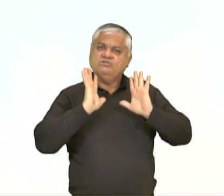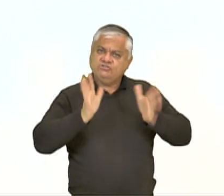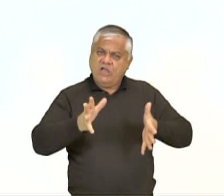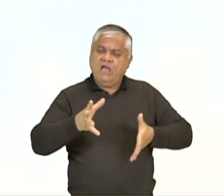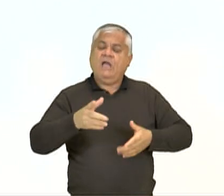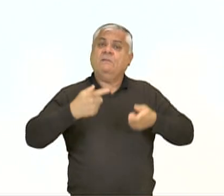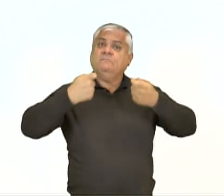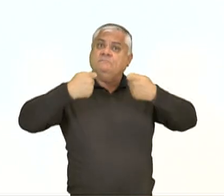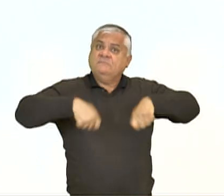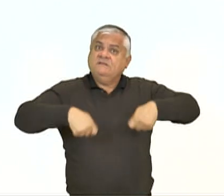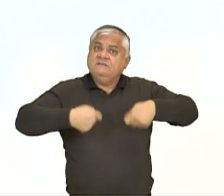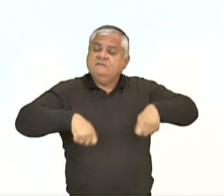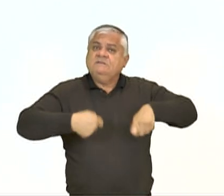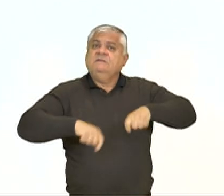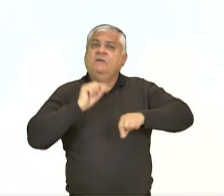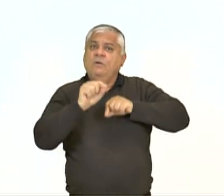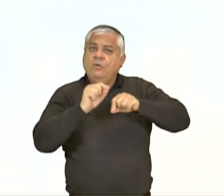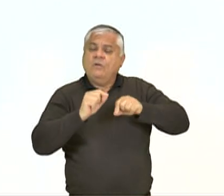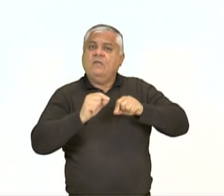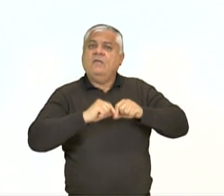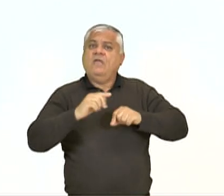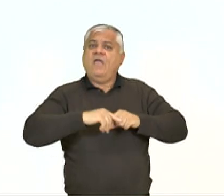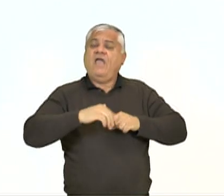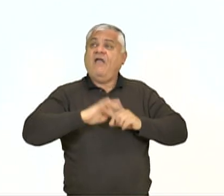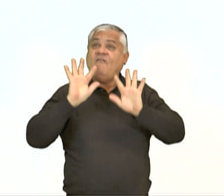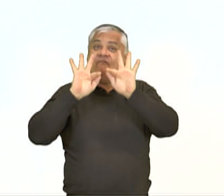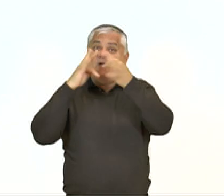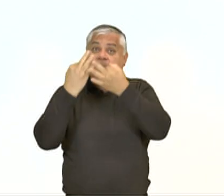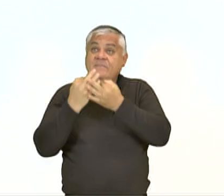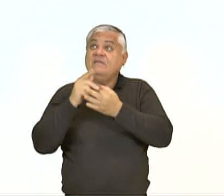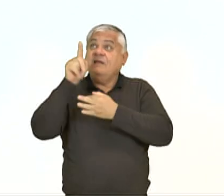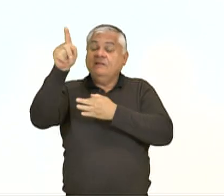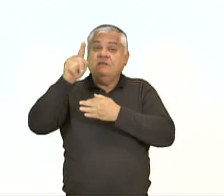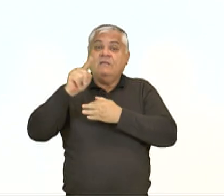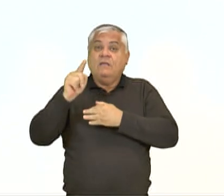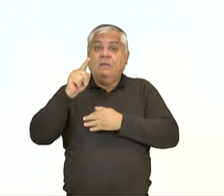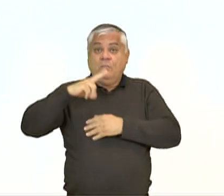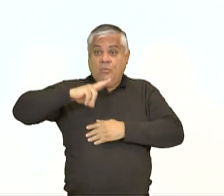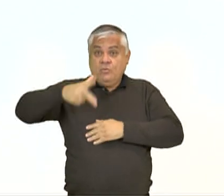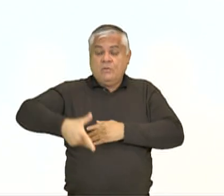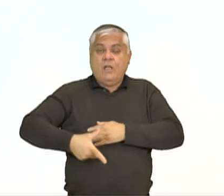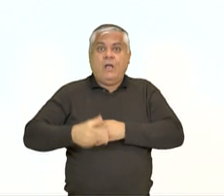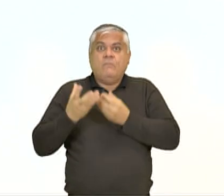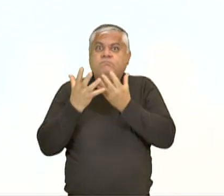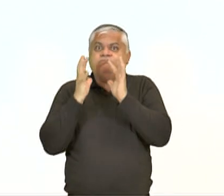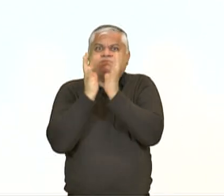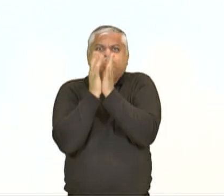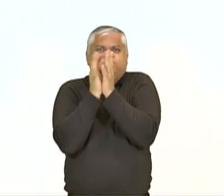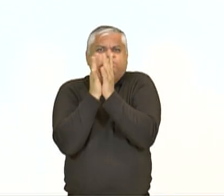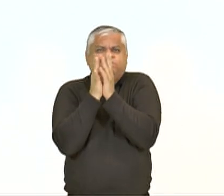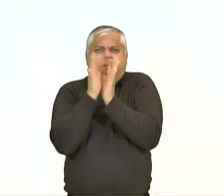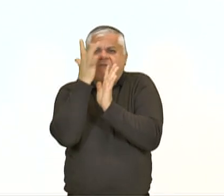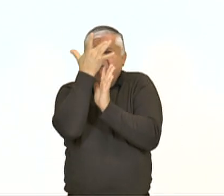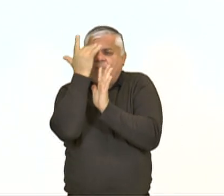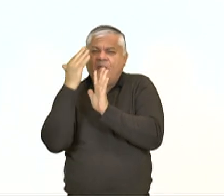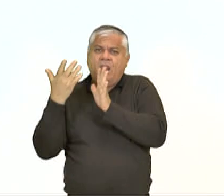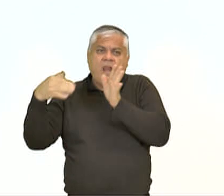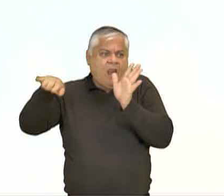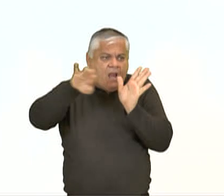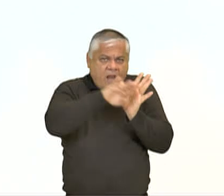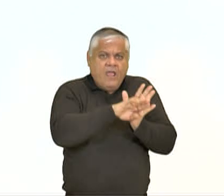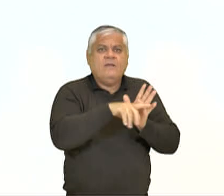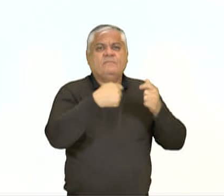a necessidade de abrigar milhares de pessoas que chegaram juntamente com a família